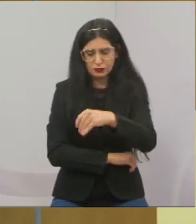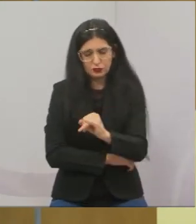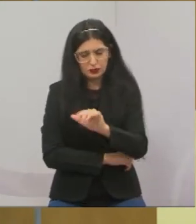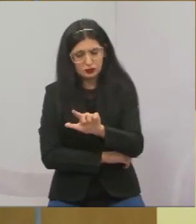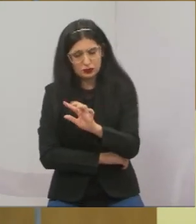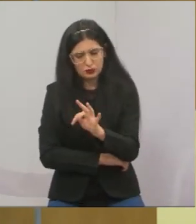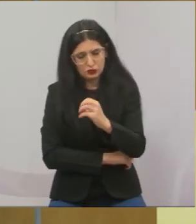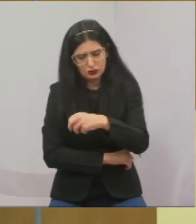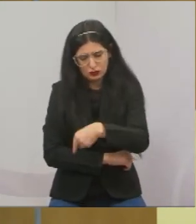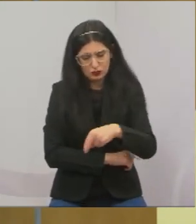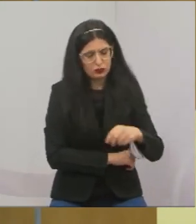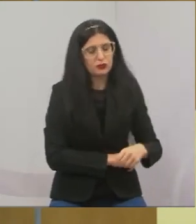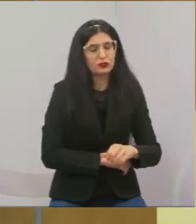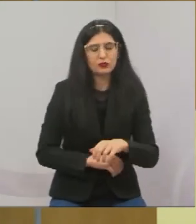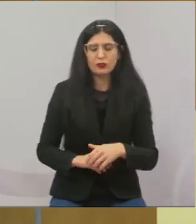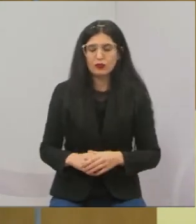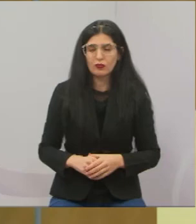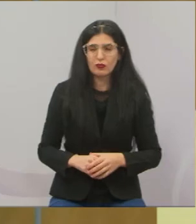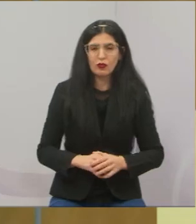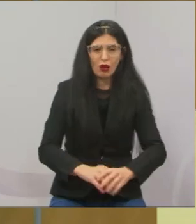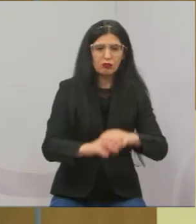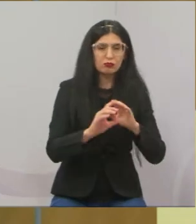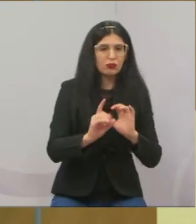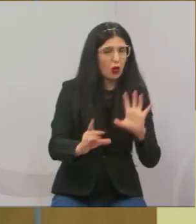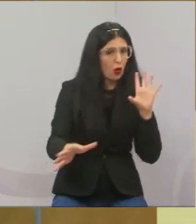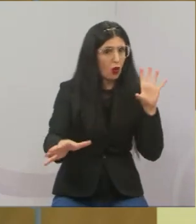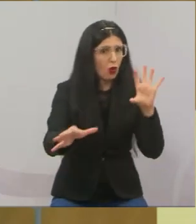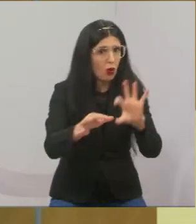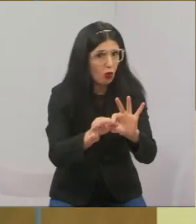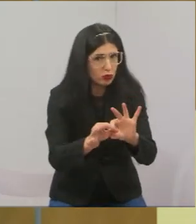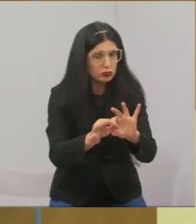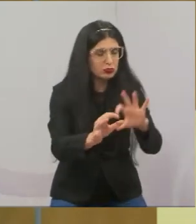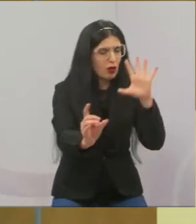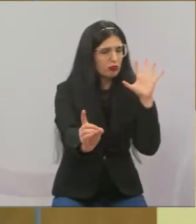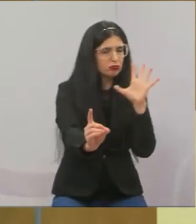Santos: a força da alienação vem dessa